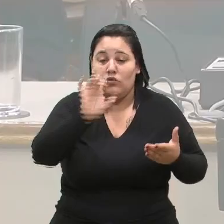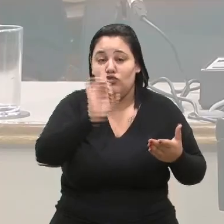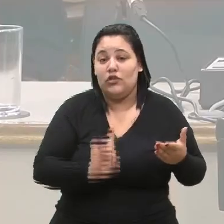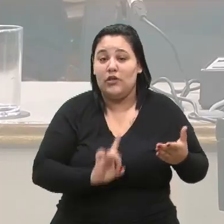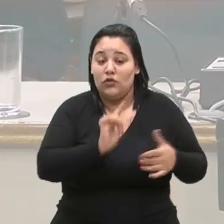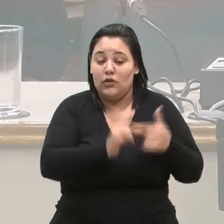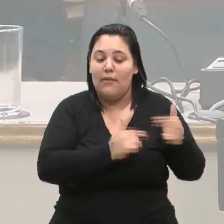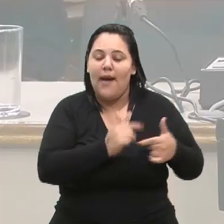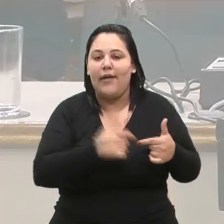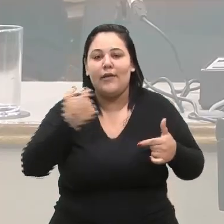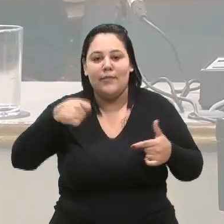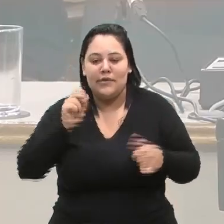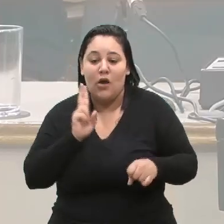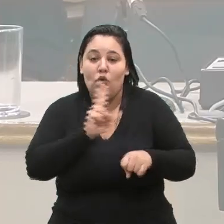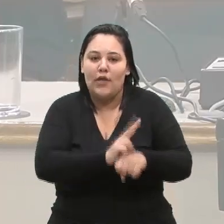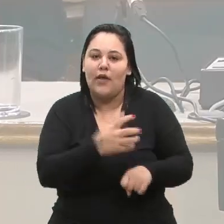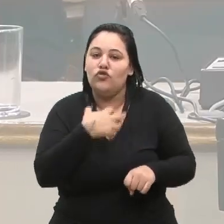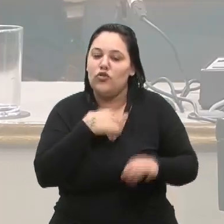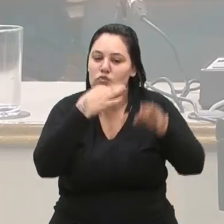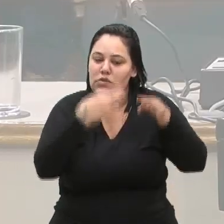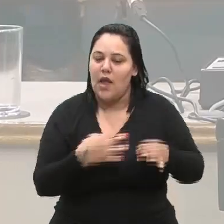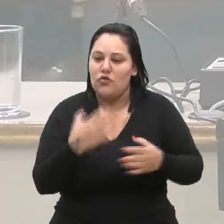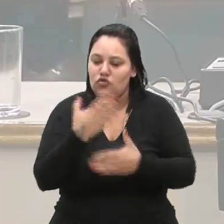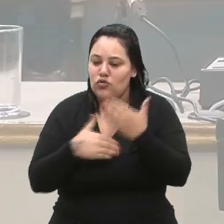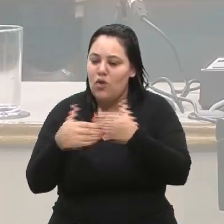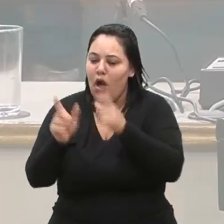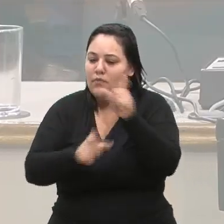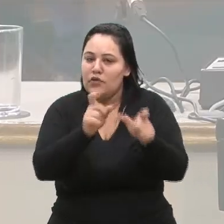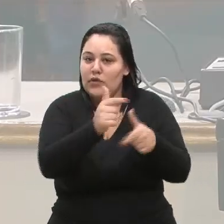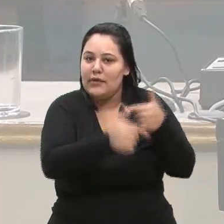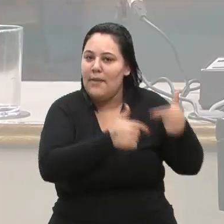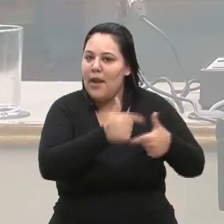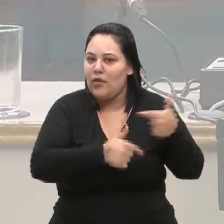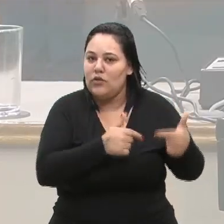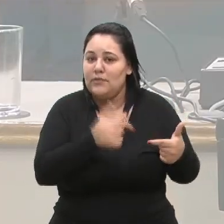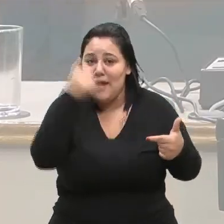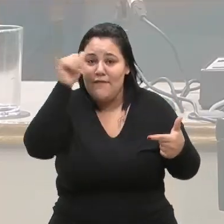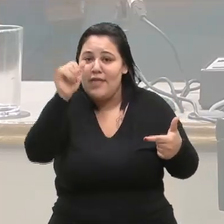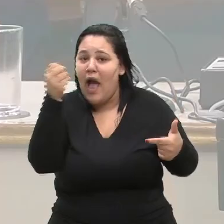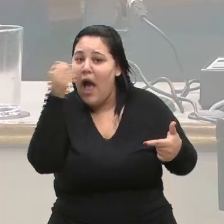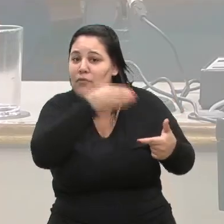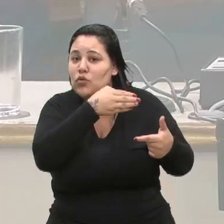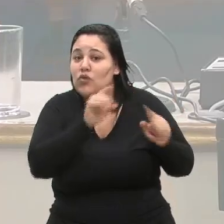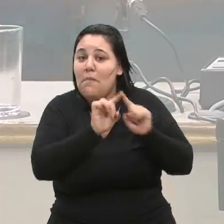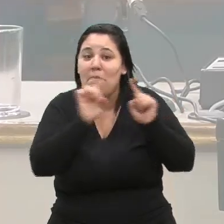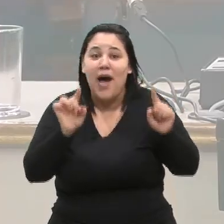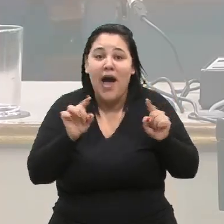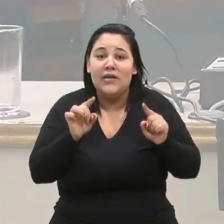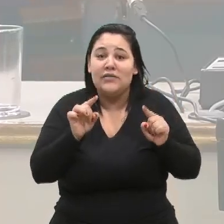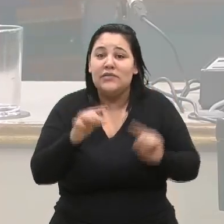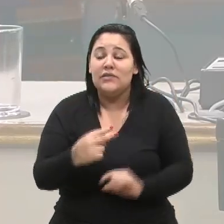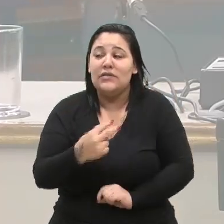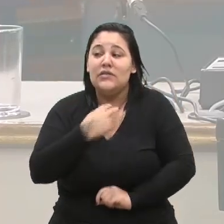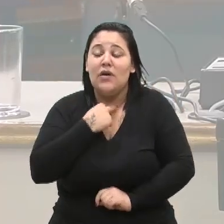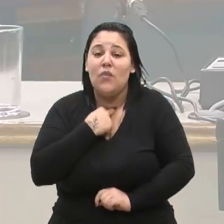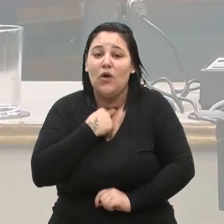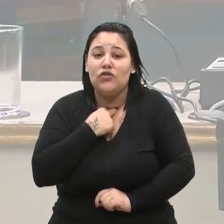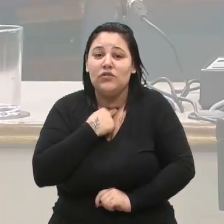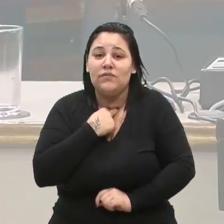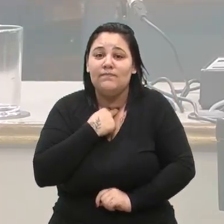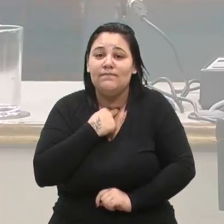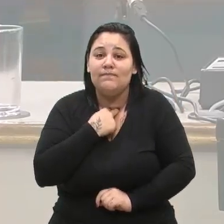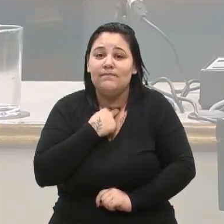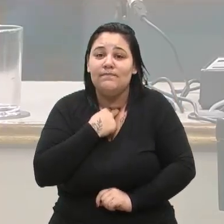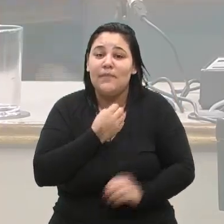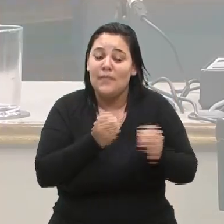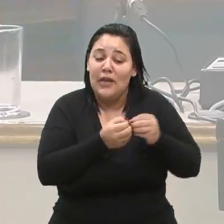proteger corretamente todos os trabalhadores de eventuais abusos, mas também não deve sufocar as empresas e os trabalhadores